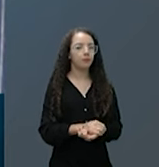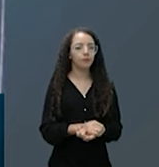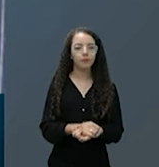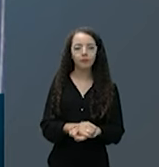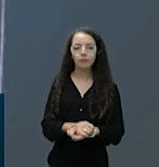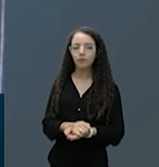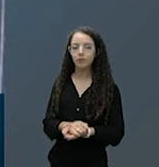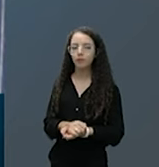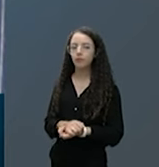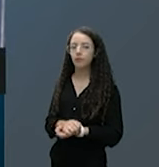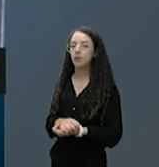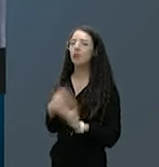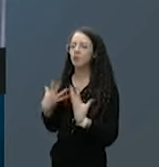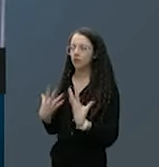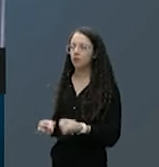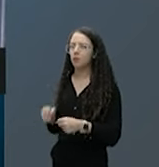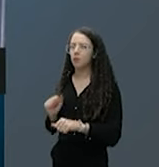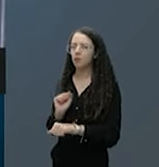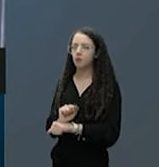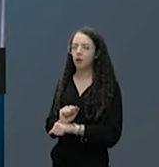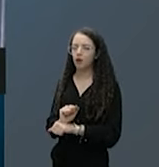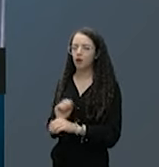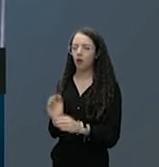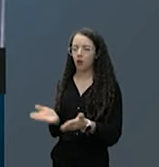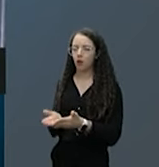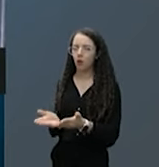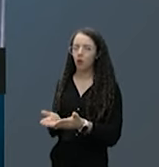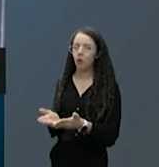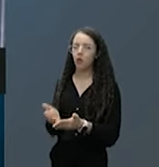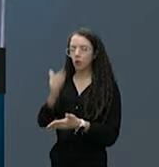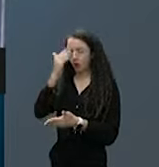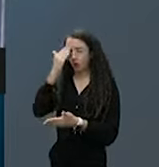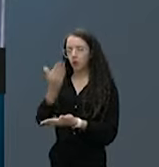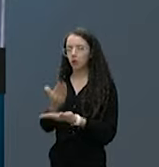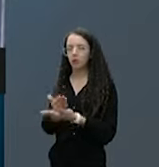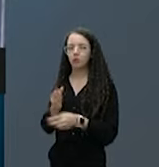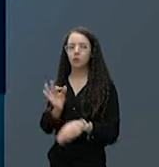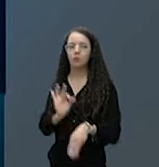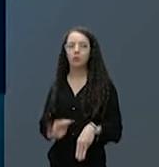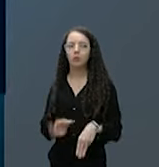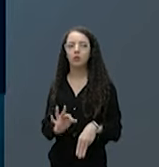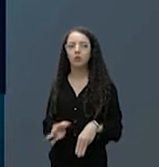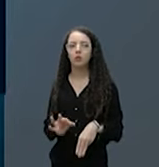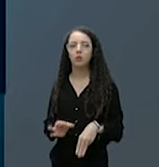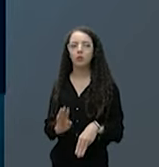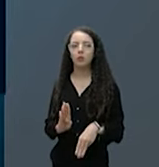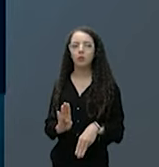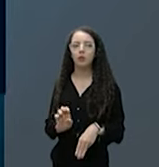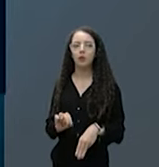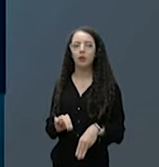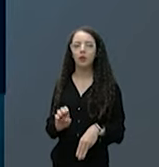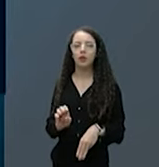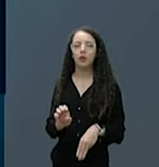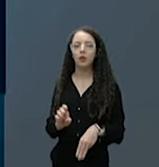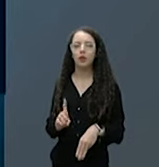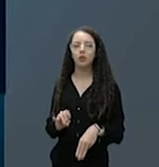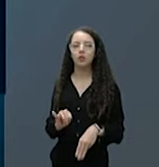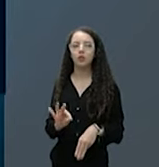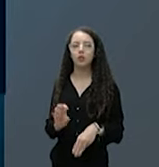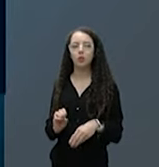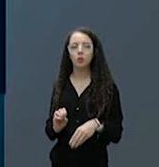Vamos parar na admissibilidade por hora? Acredito, ministro Benedito, se opõe que a gente põe em votação primeiro a